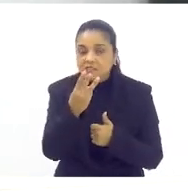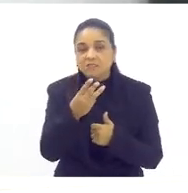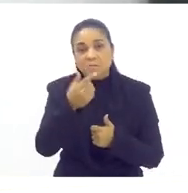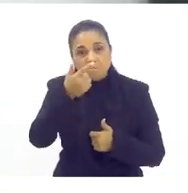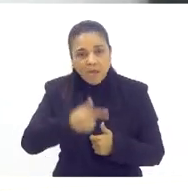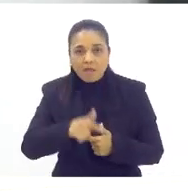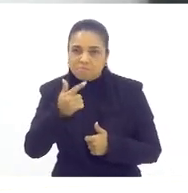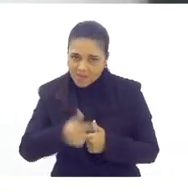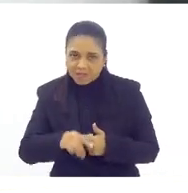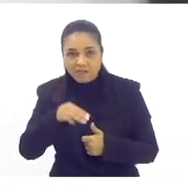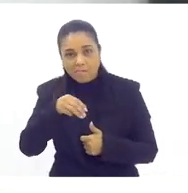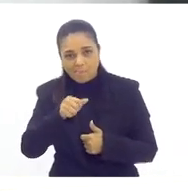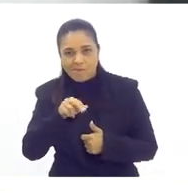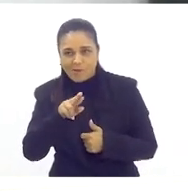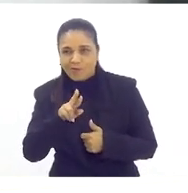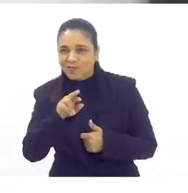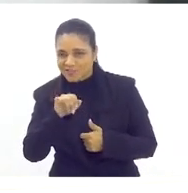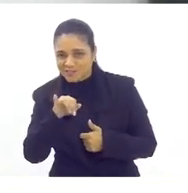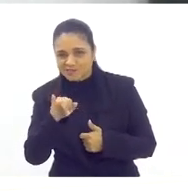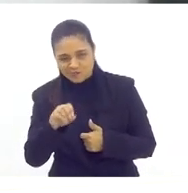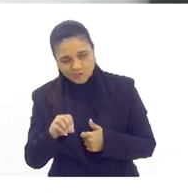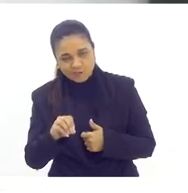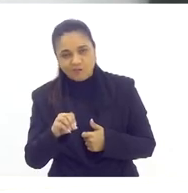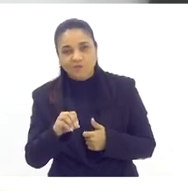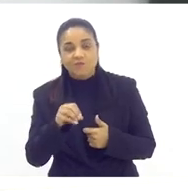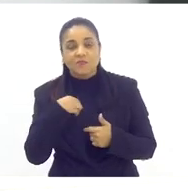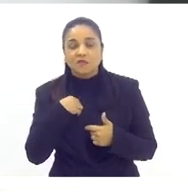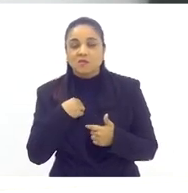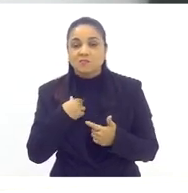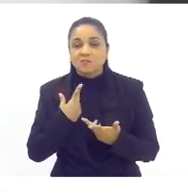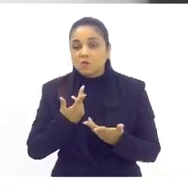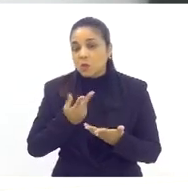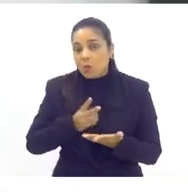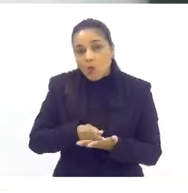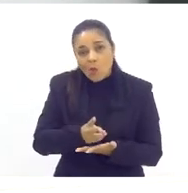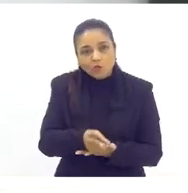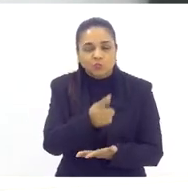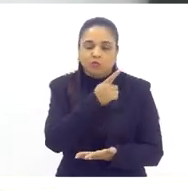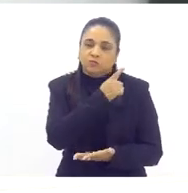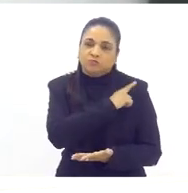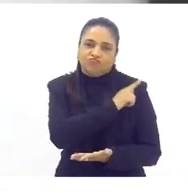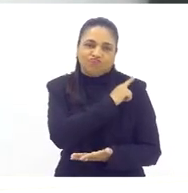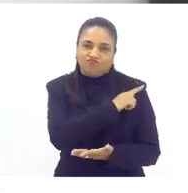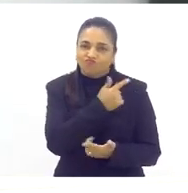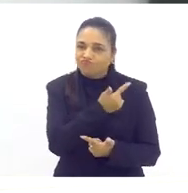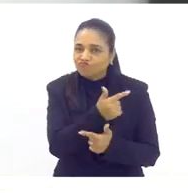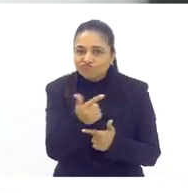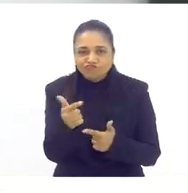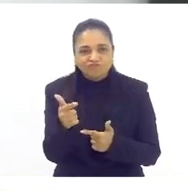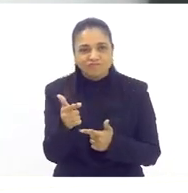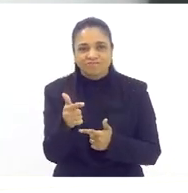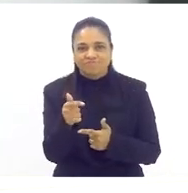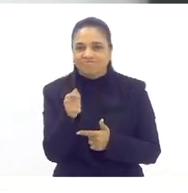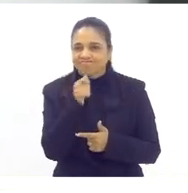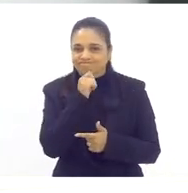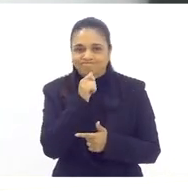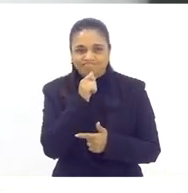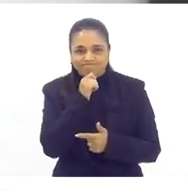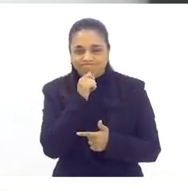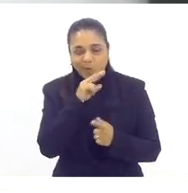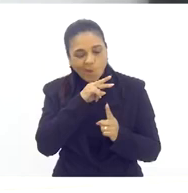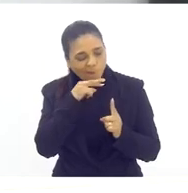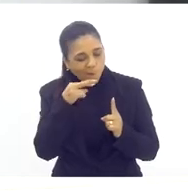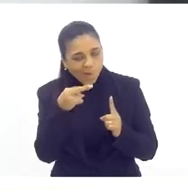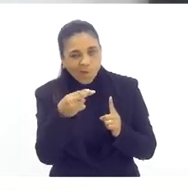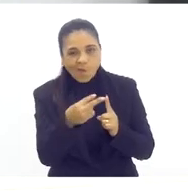ainda não se tem continuidade da gestão não se tem um olhar de longo